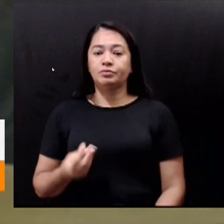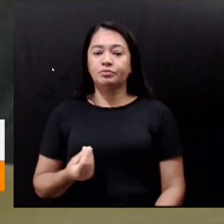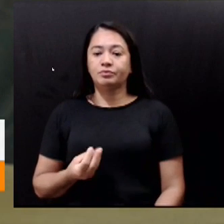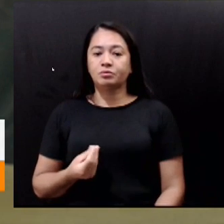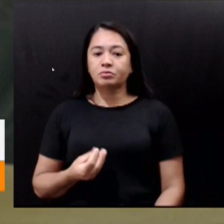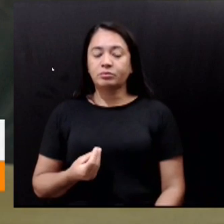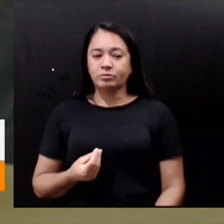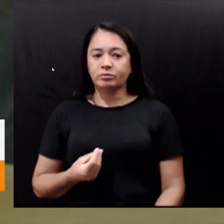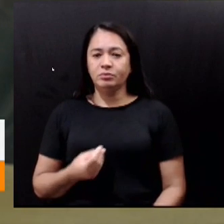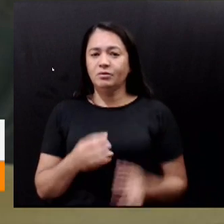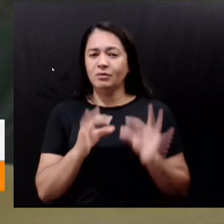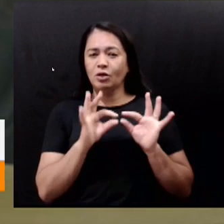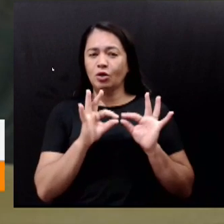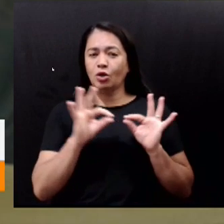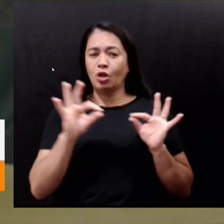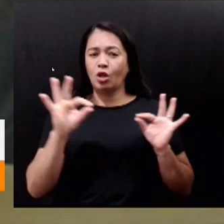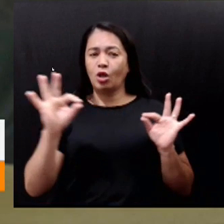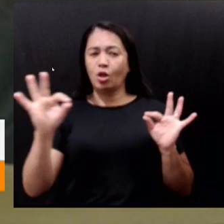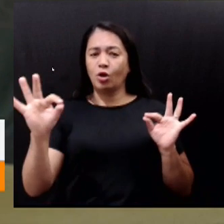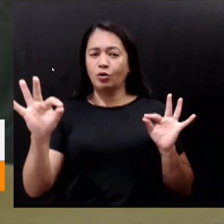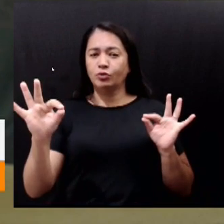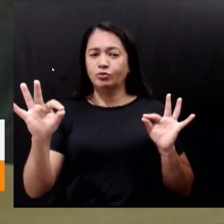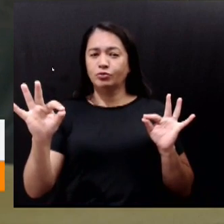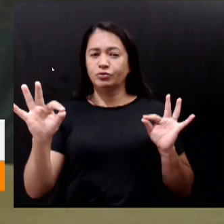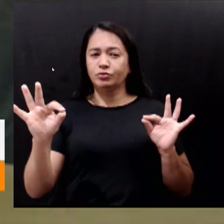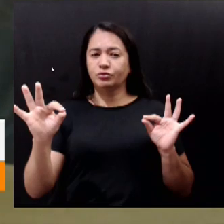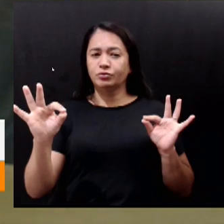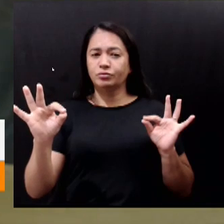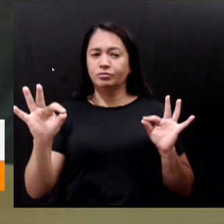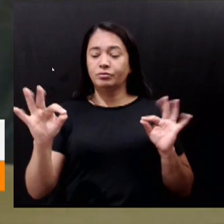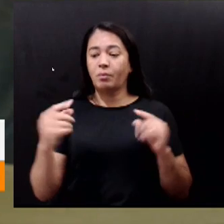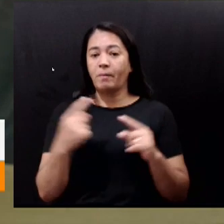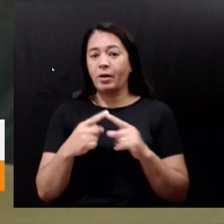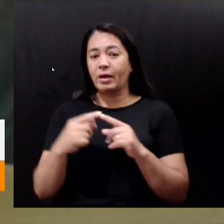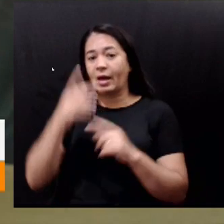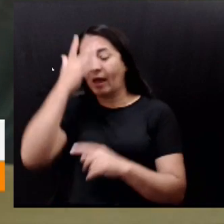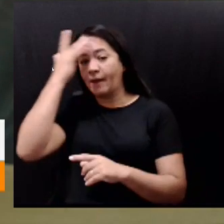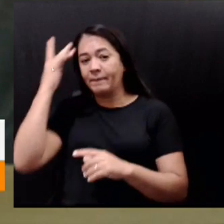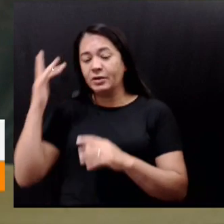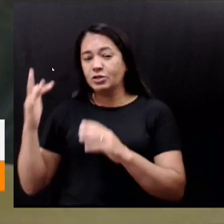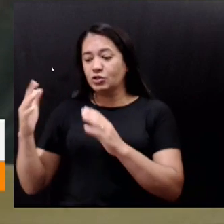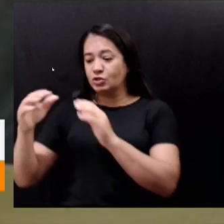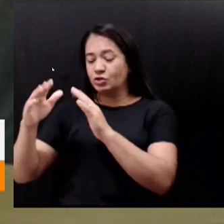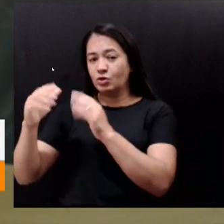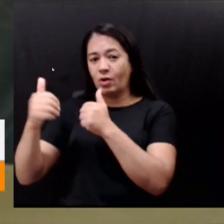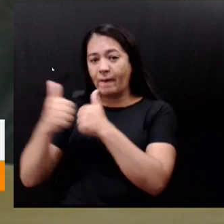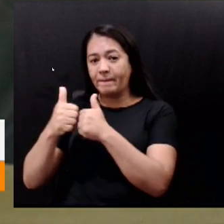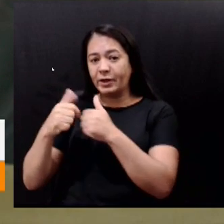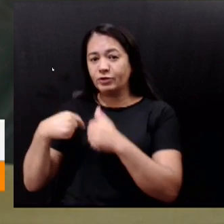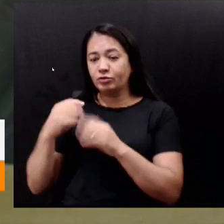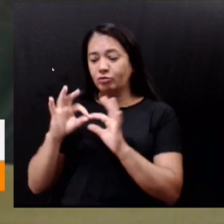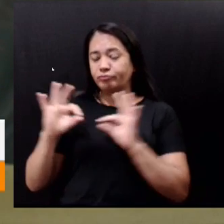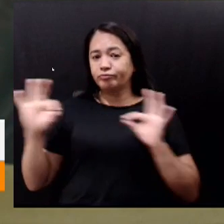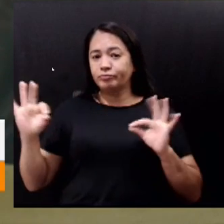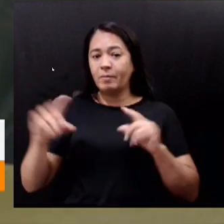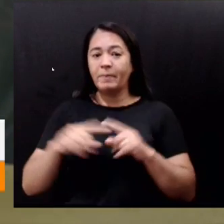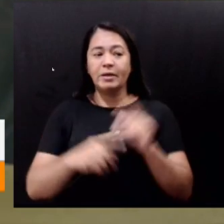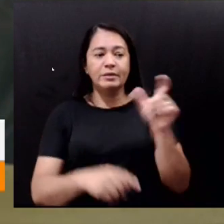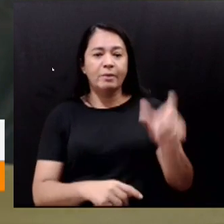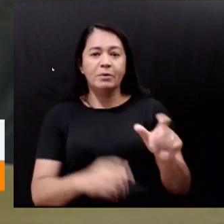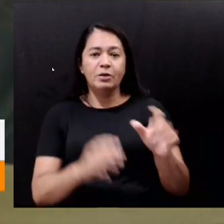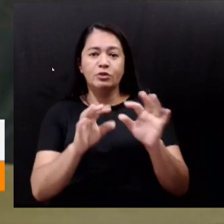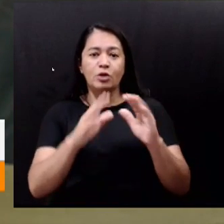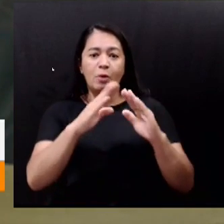distanciando quem está perto e aproximando quem está longe. Então, eu pergunto para a Luísa, quais são os impactos psicológicos do